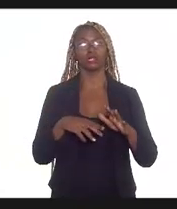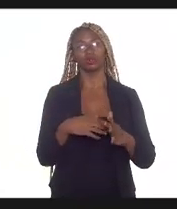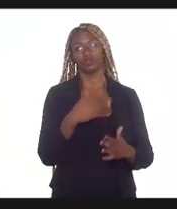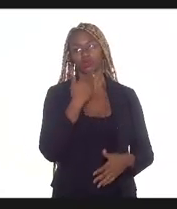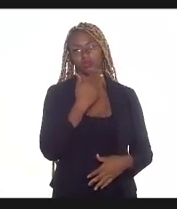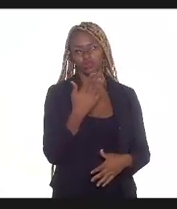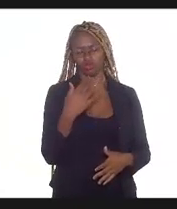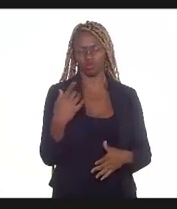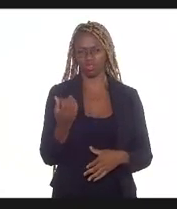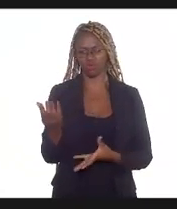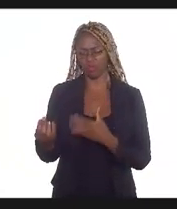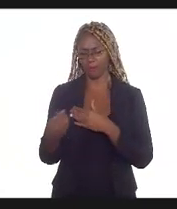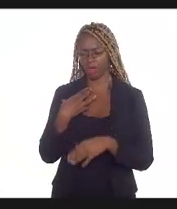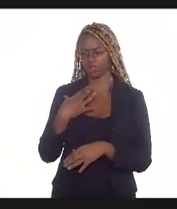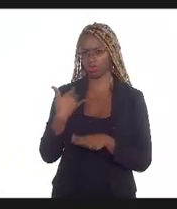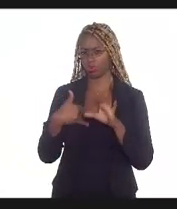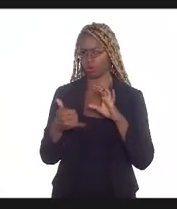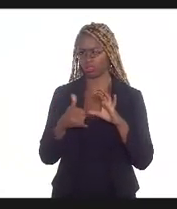telefone.